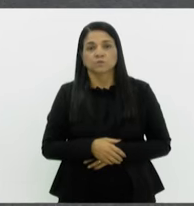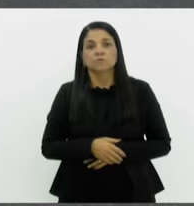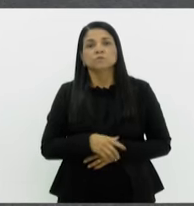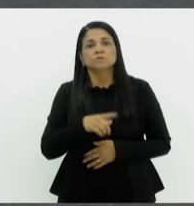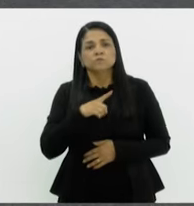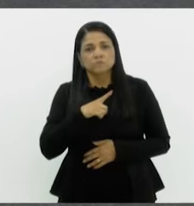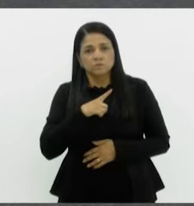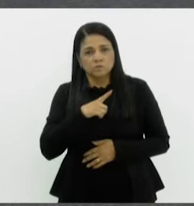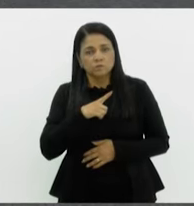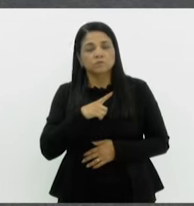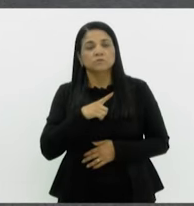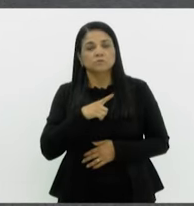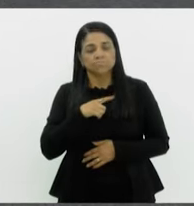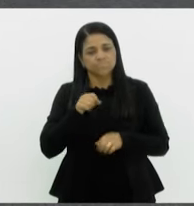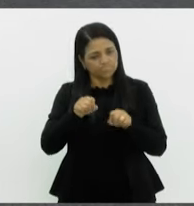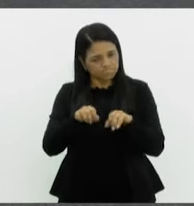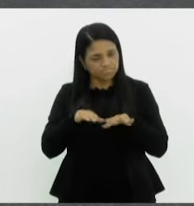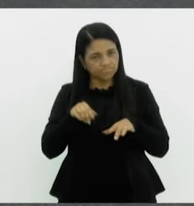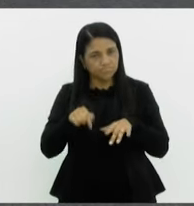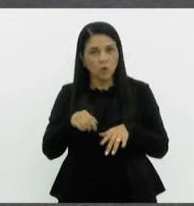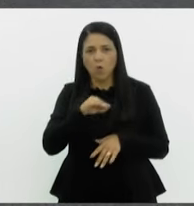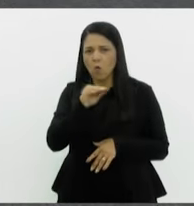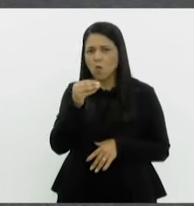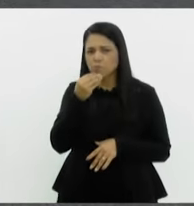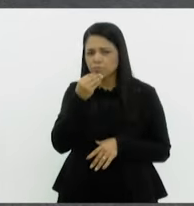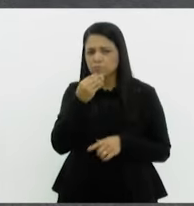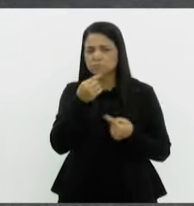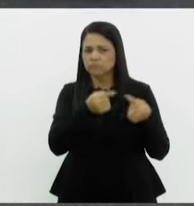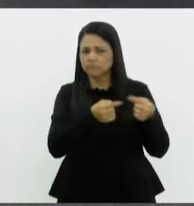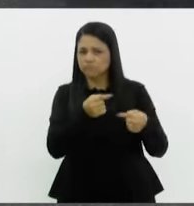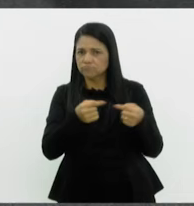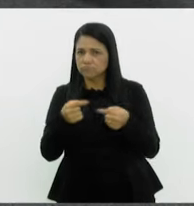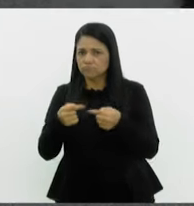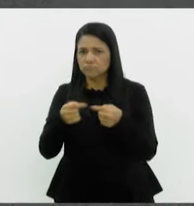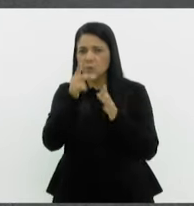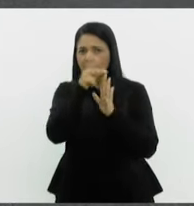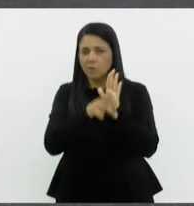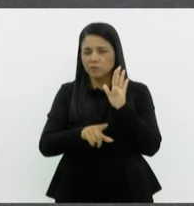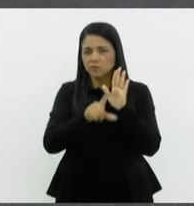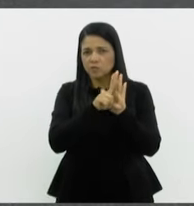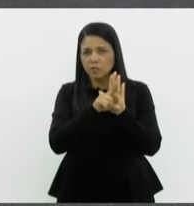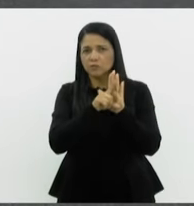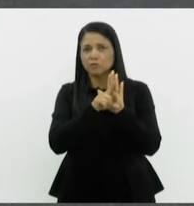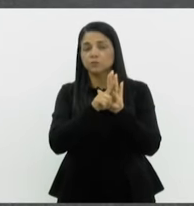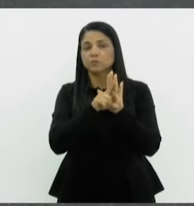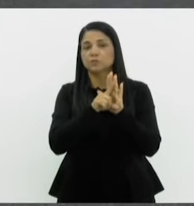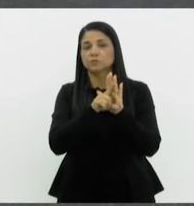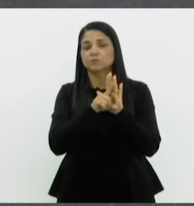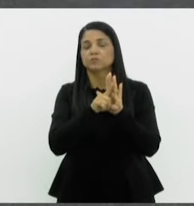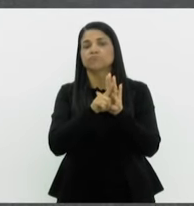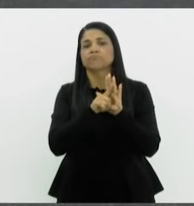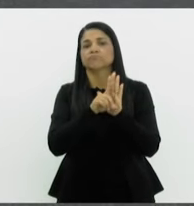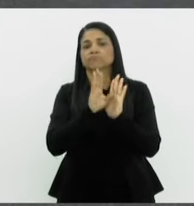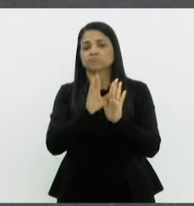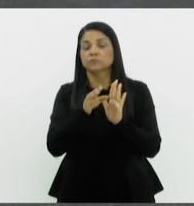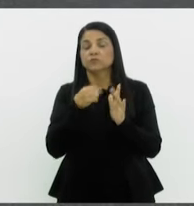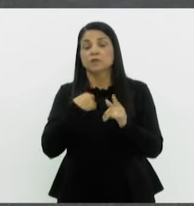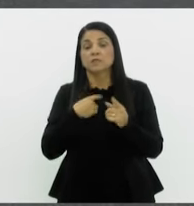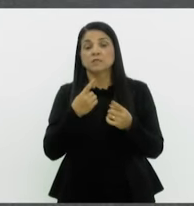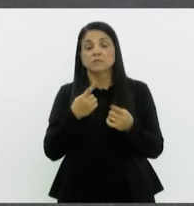aqui oportunidade de discutir o projeto de lei que derivou a lei